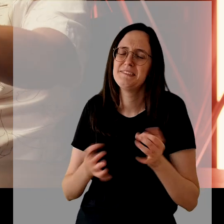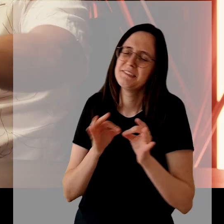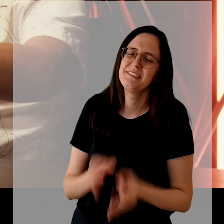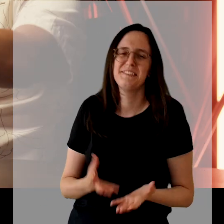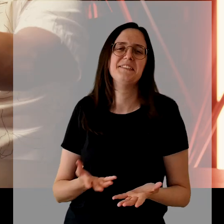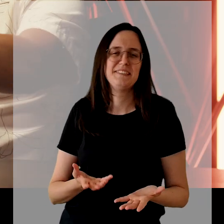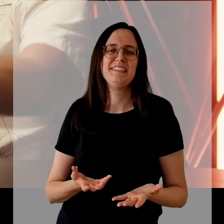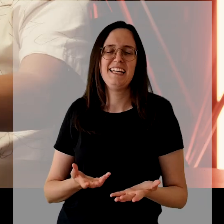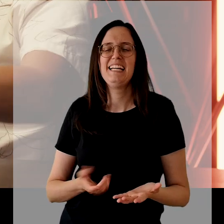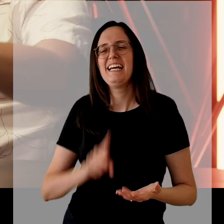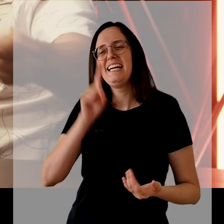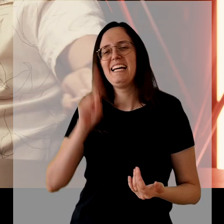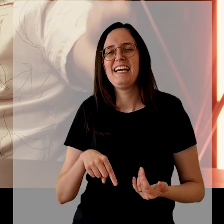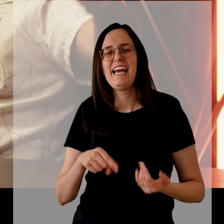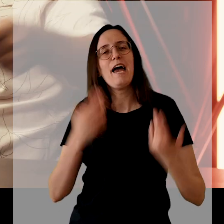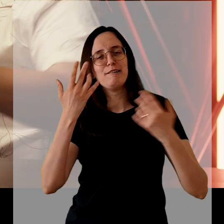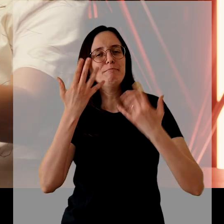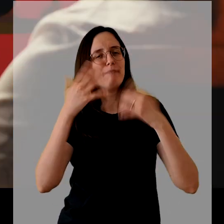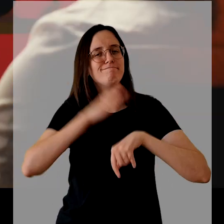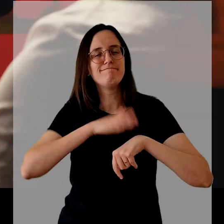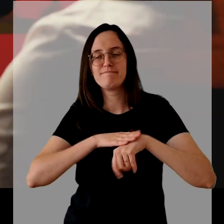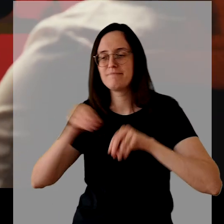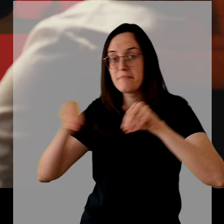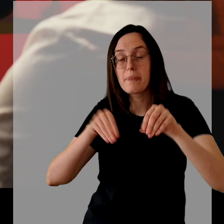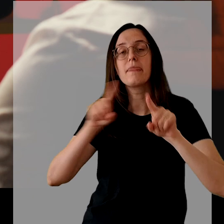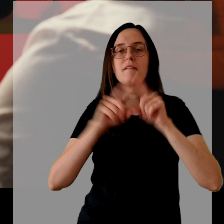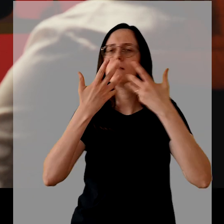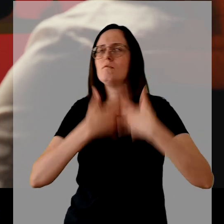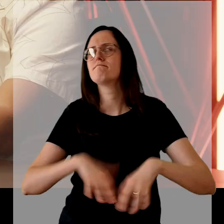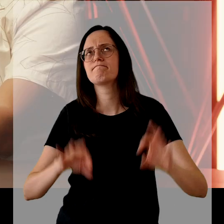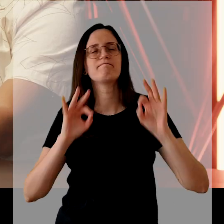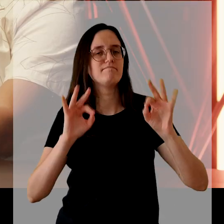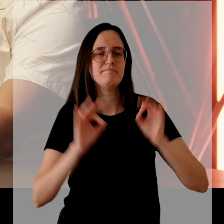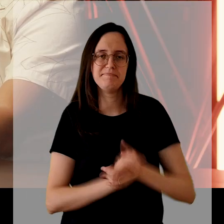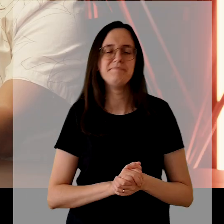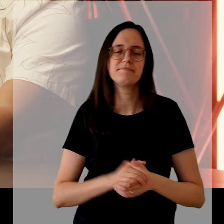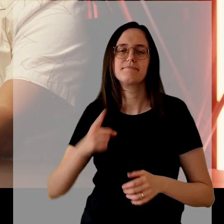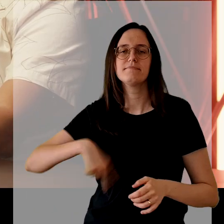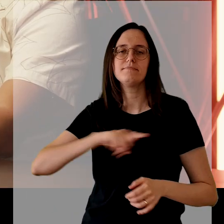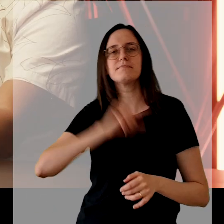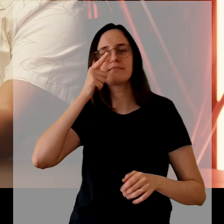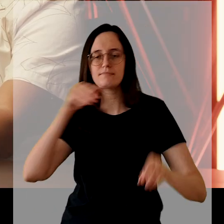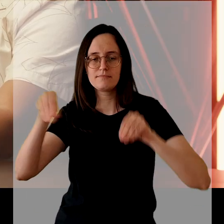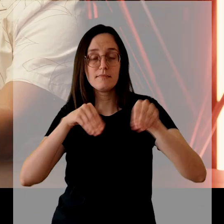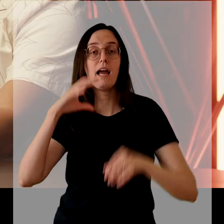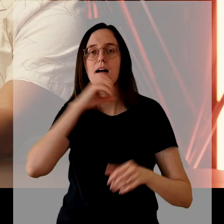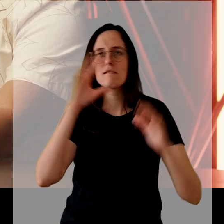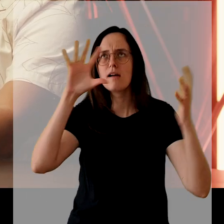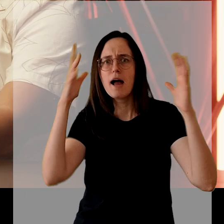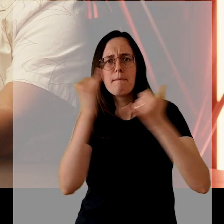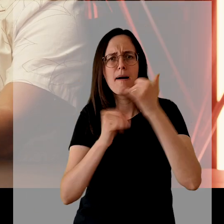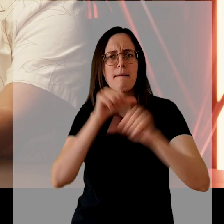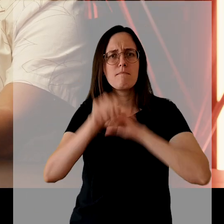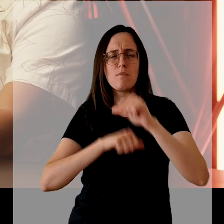precária no sentido... Era tipo manual, mas funcionou muito bem. Então a gente conseguia mudar de clima muito